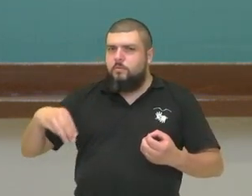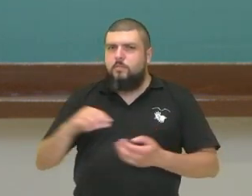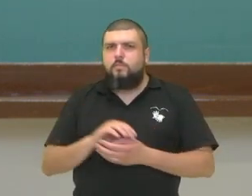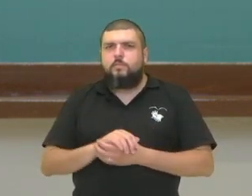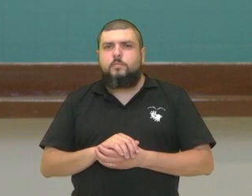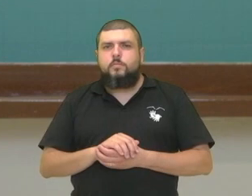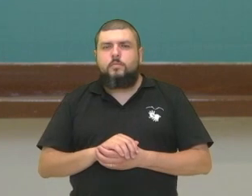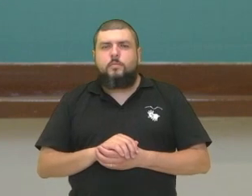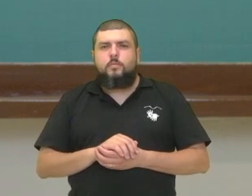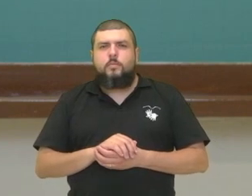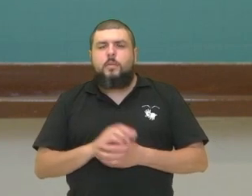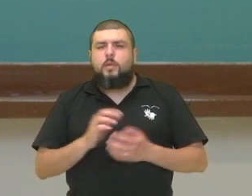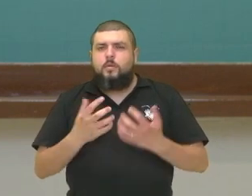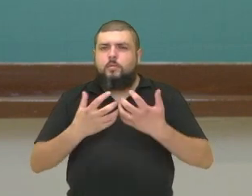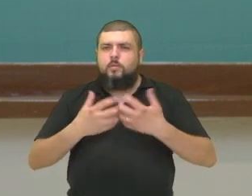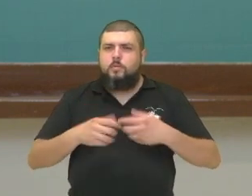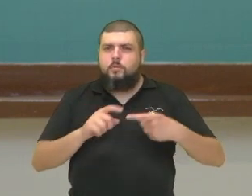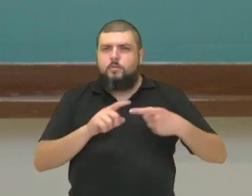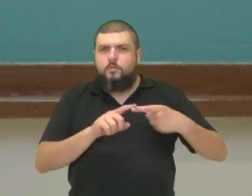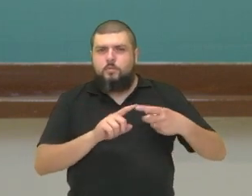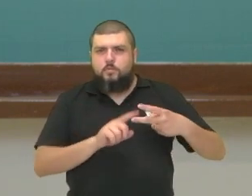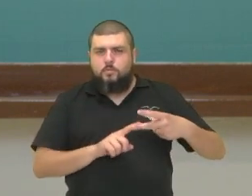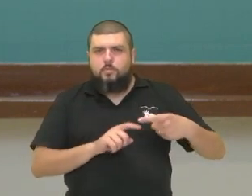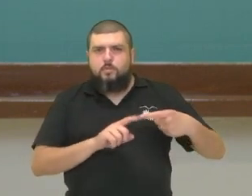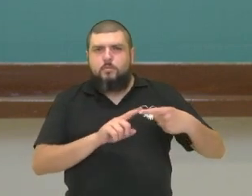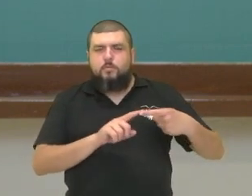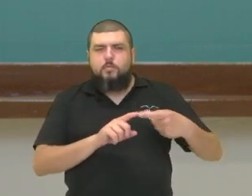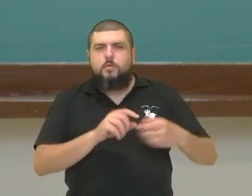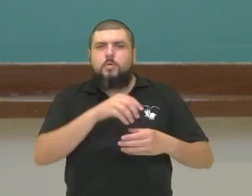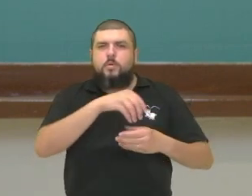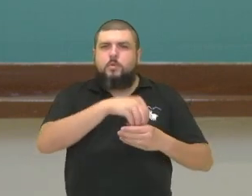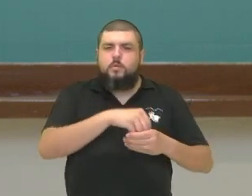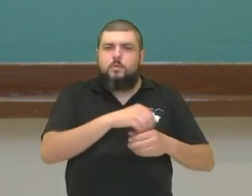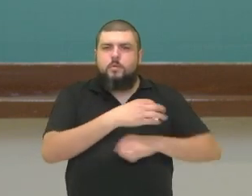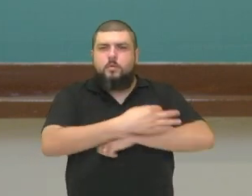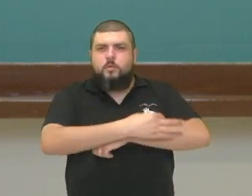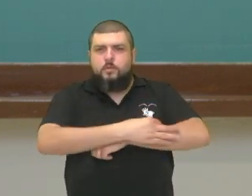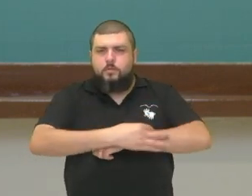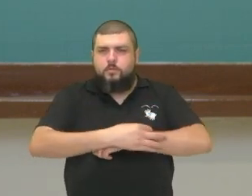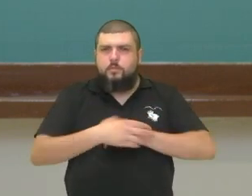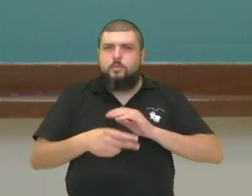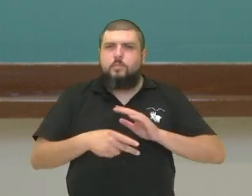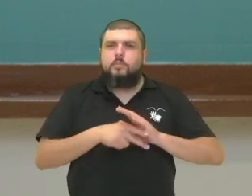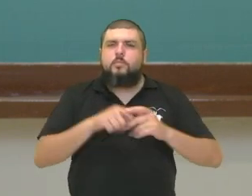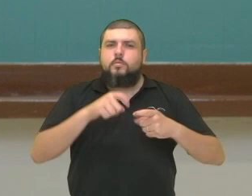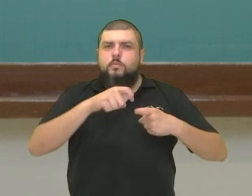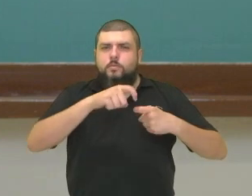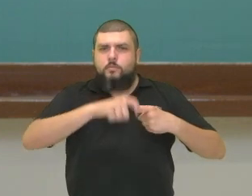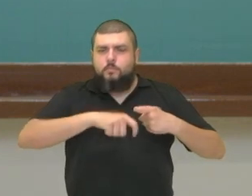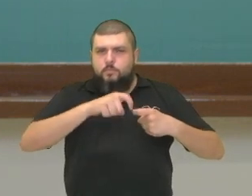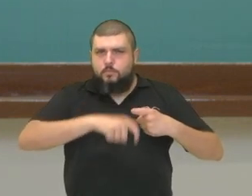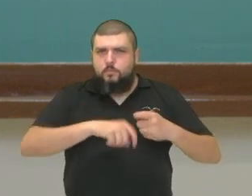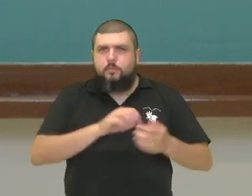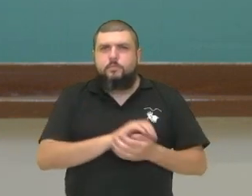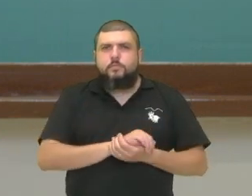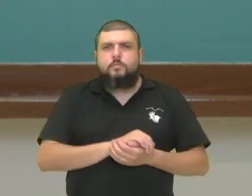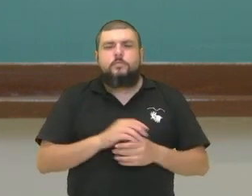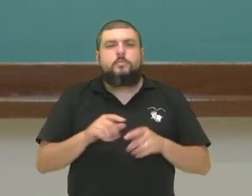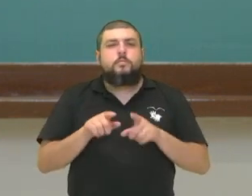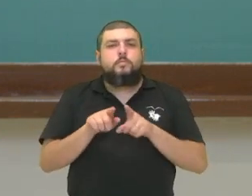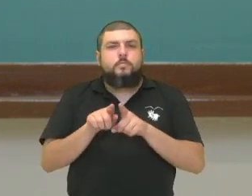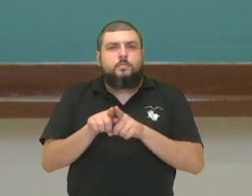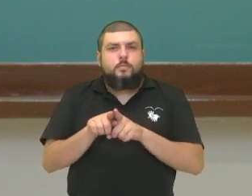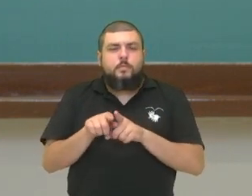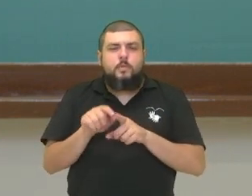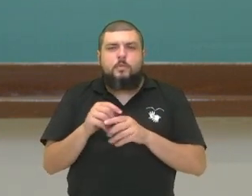a primeira função é o armazenamento e amadurecimento das células sexuais é usual bosta secundárias E também